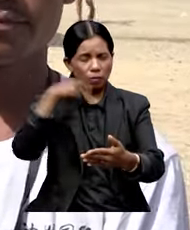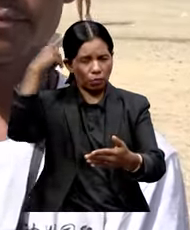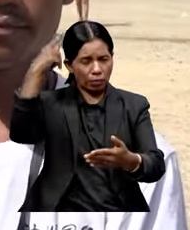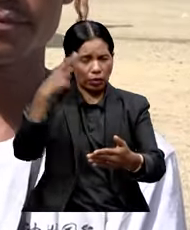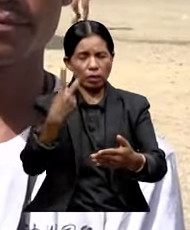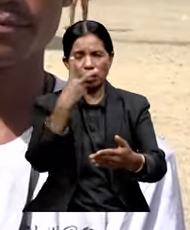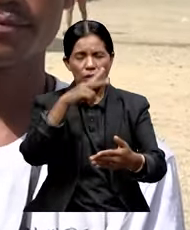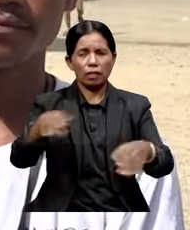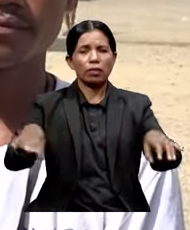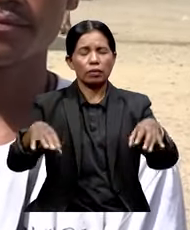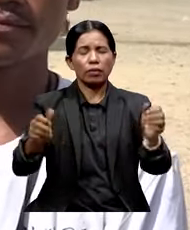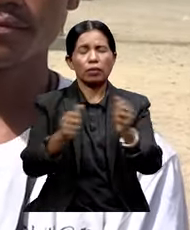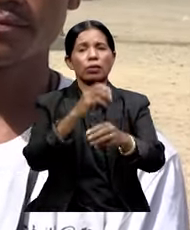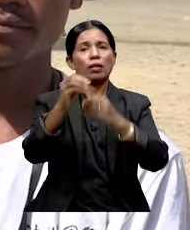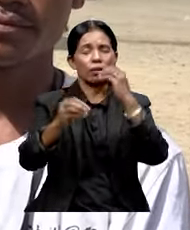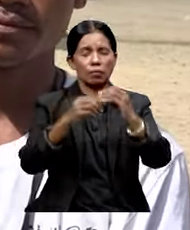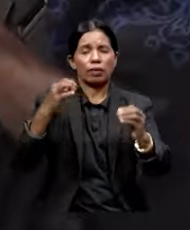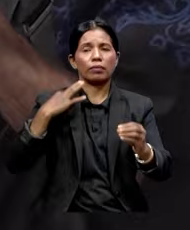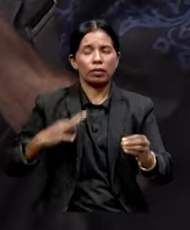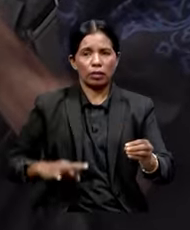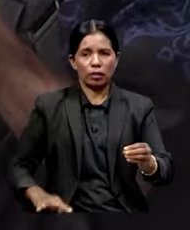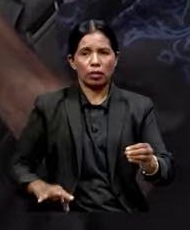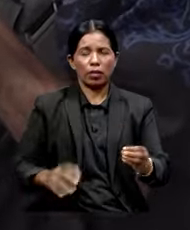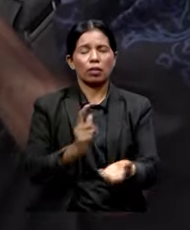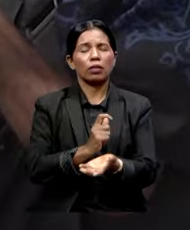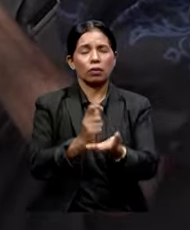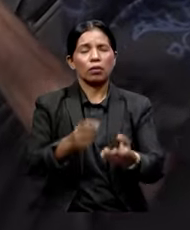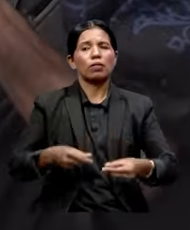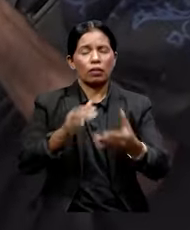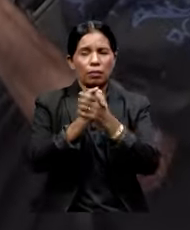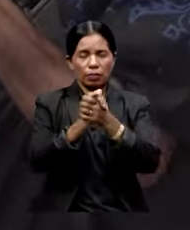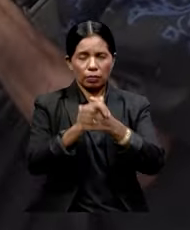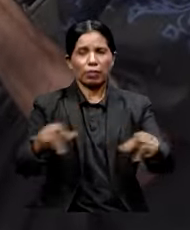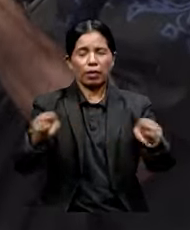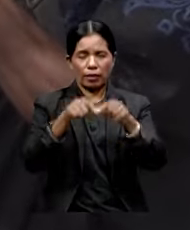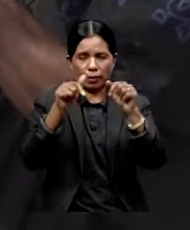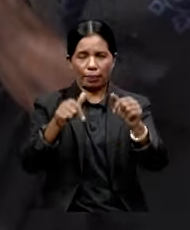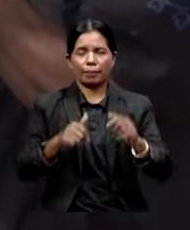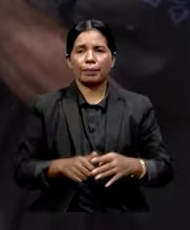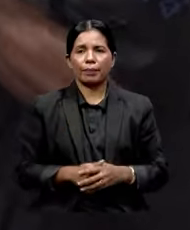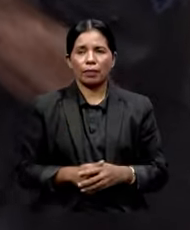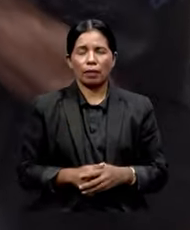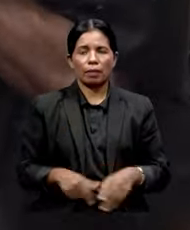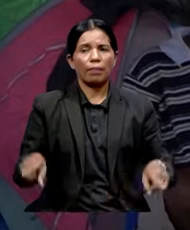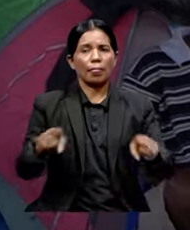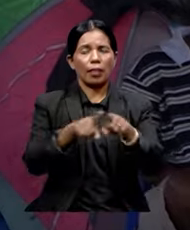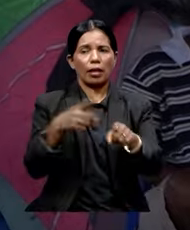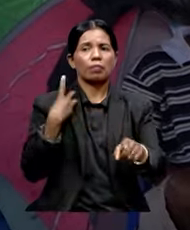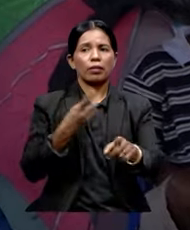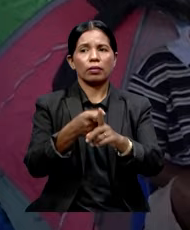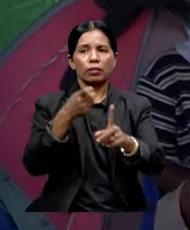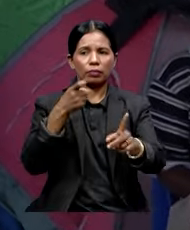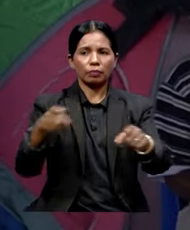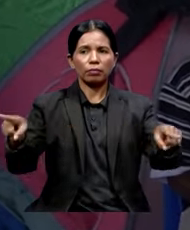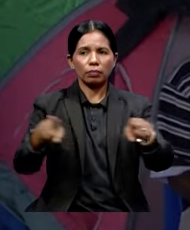missão, né? Com a Bahia Fraternidade Humana. E a Tauro concretiza, né? Mento ba si Cristão Protestante Assembleia de Deus